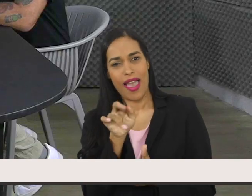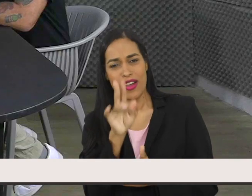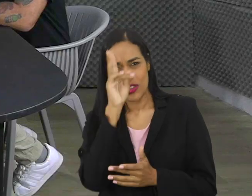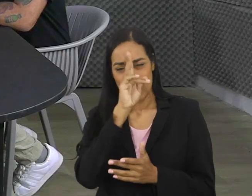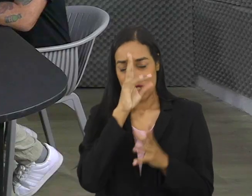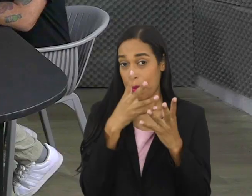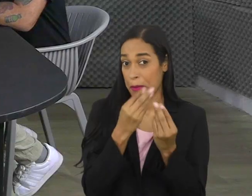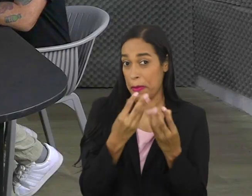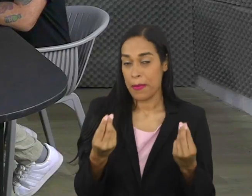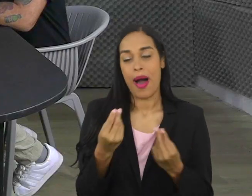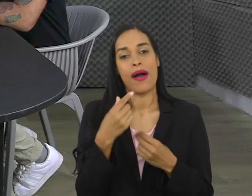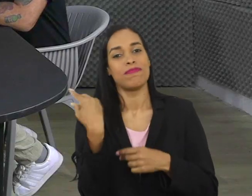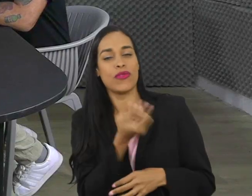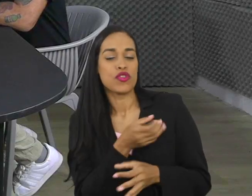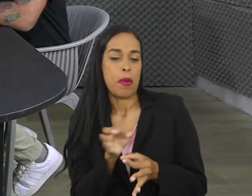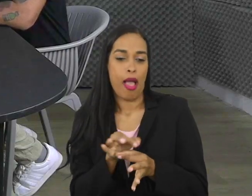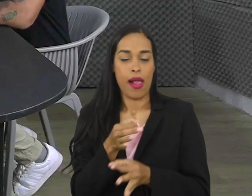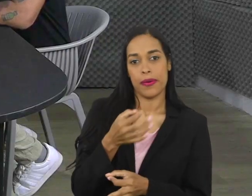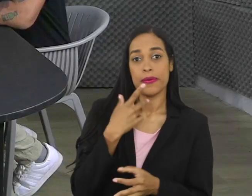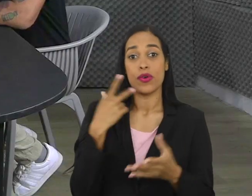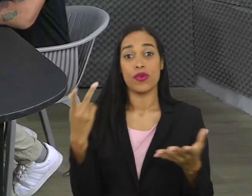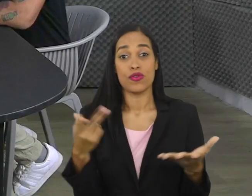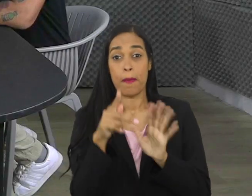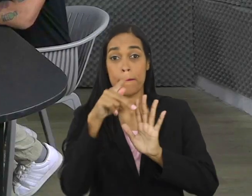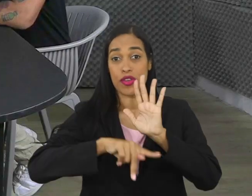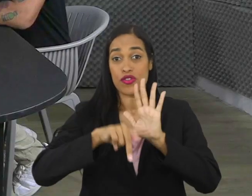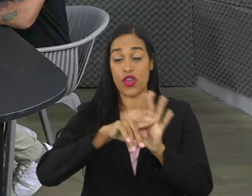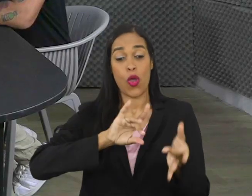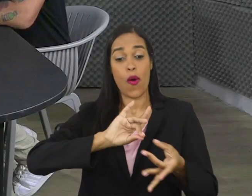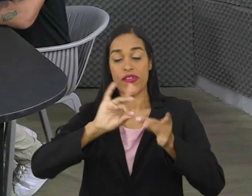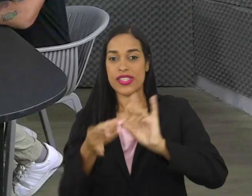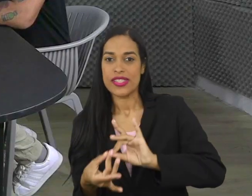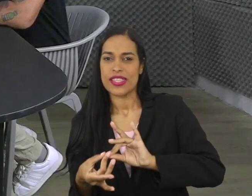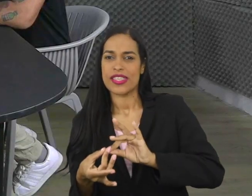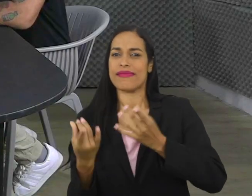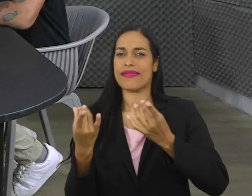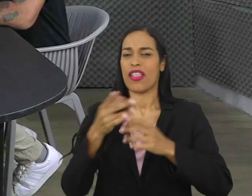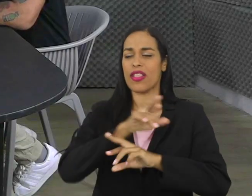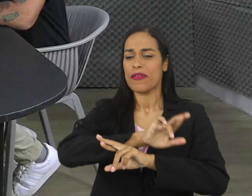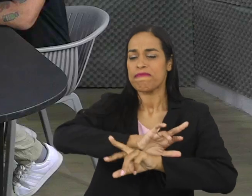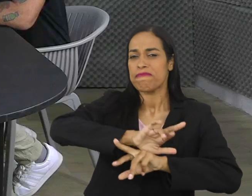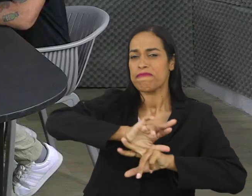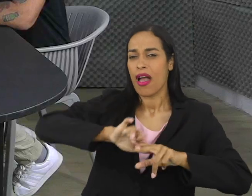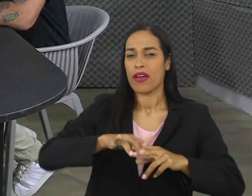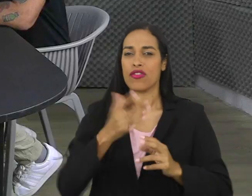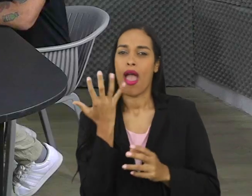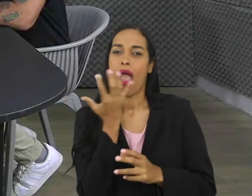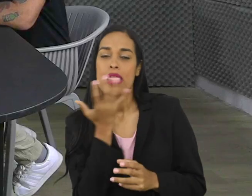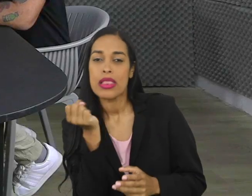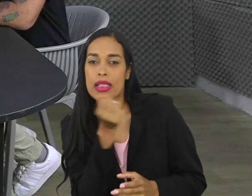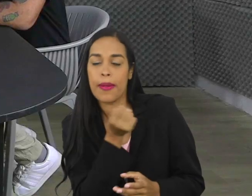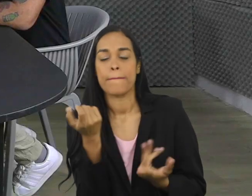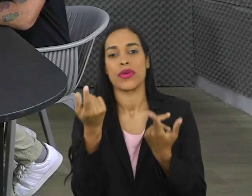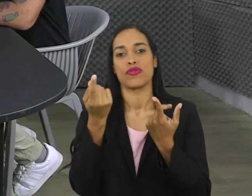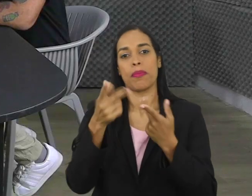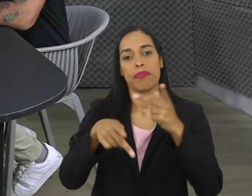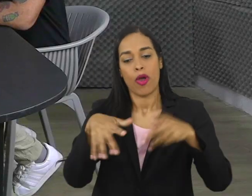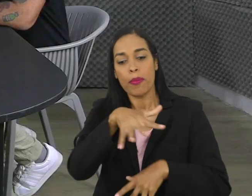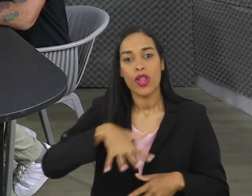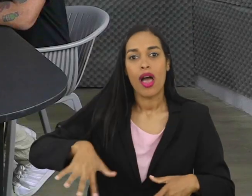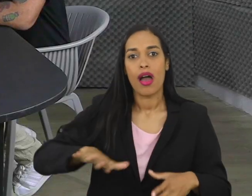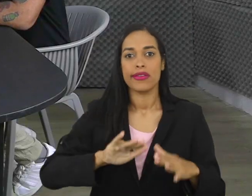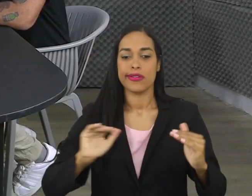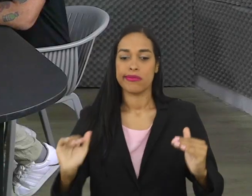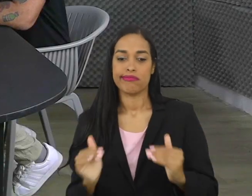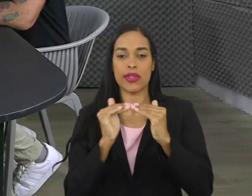Mas o nosso objetivo hoje é falar de um projeto chamado Oficina Percussiva de Ritmos Populares, que buscando conciliar uma demanda dos estudantes e